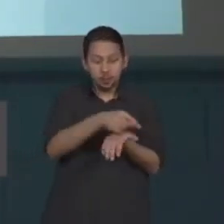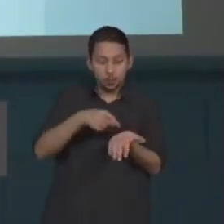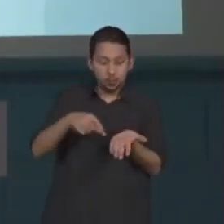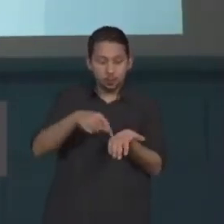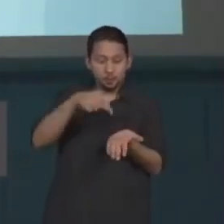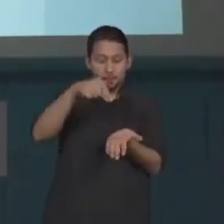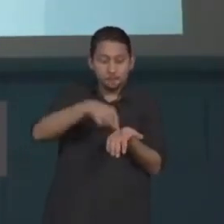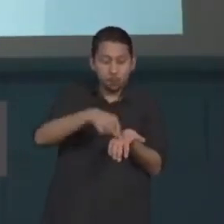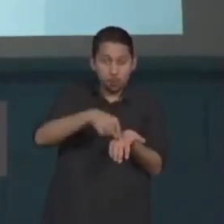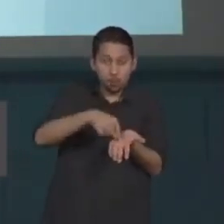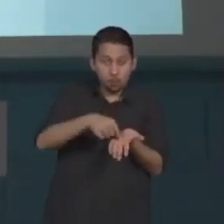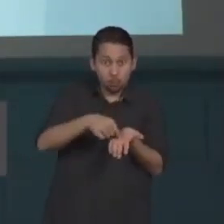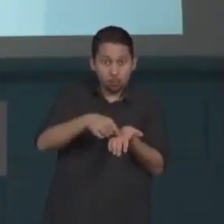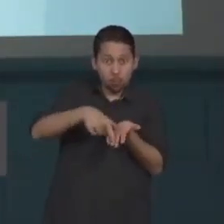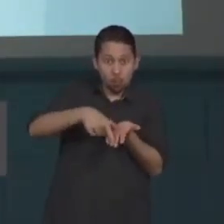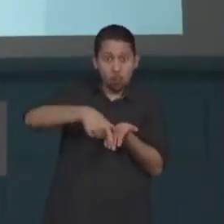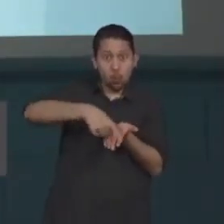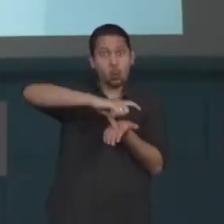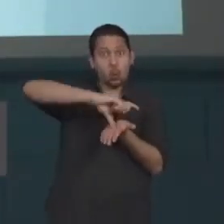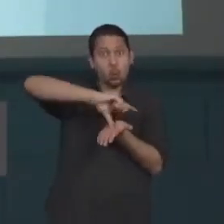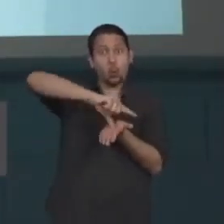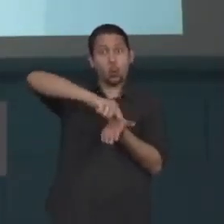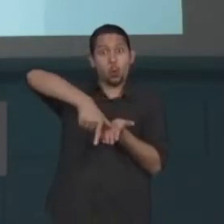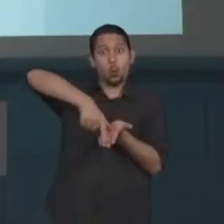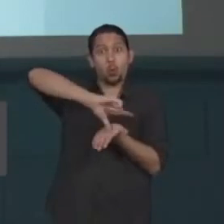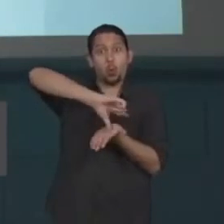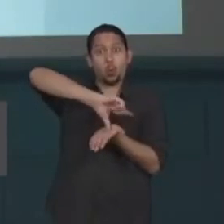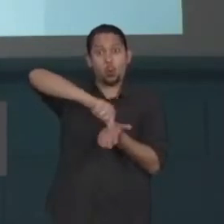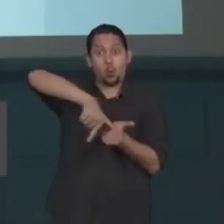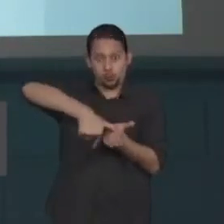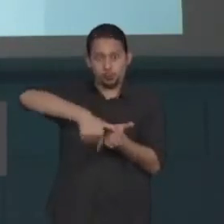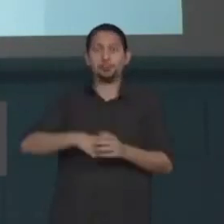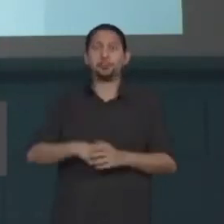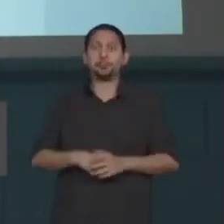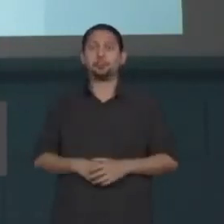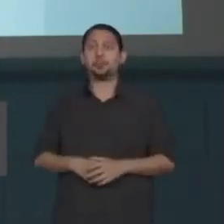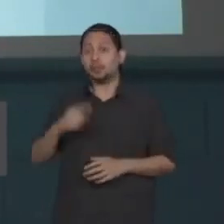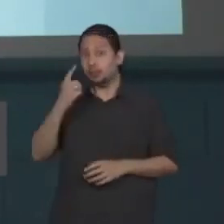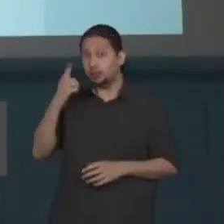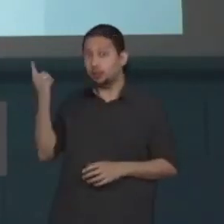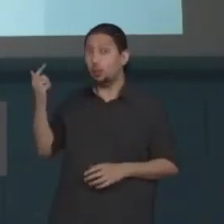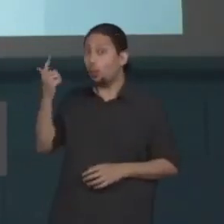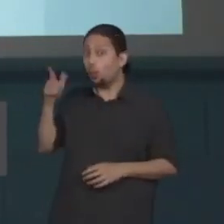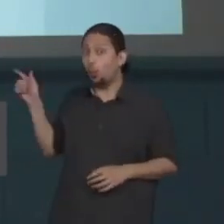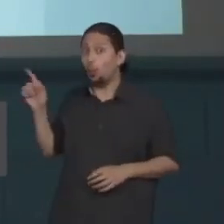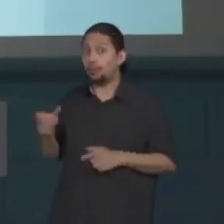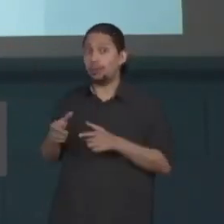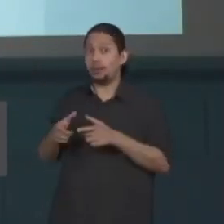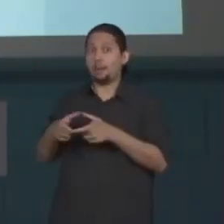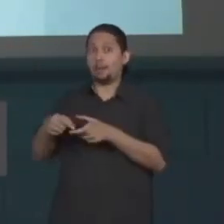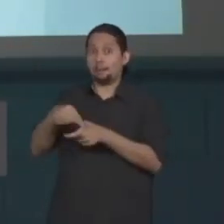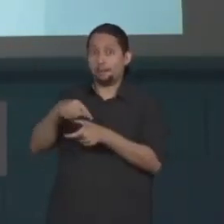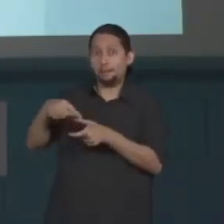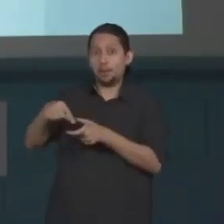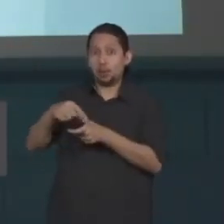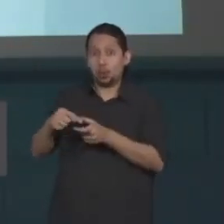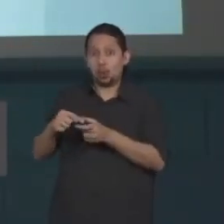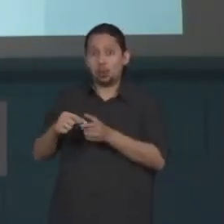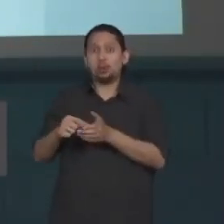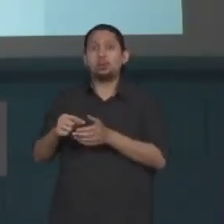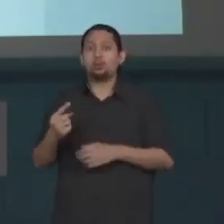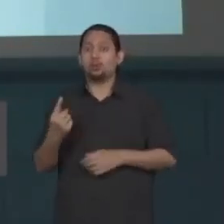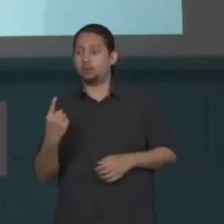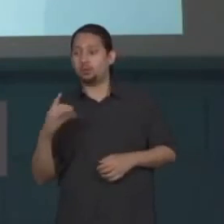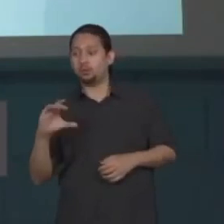compasso cada uma. Aí a gente vai precisar de mais 2 de 1 centímetro, 2 menores, tá?